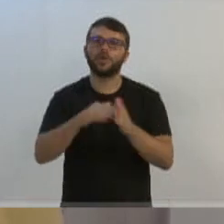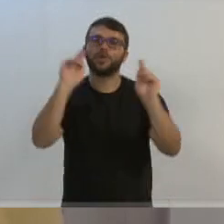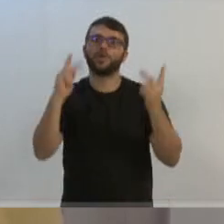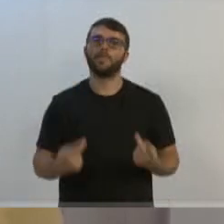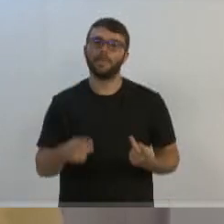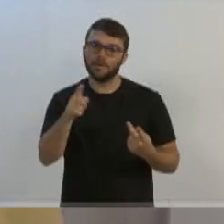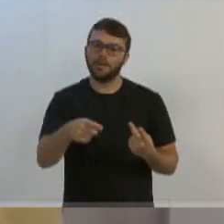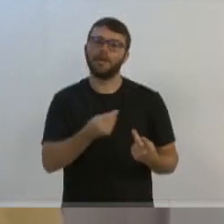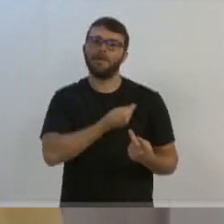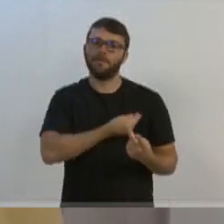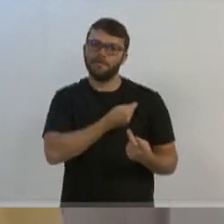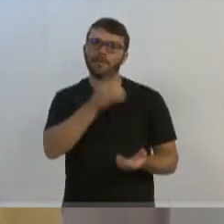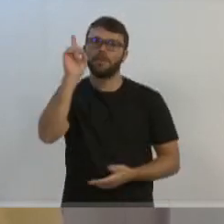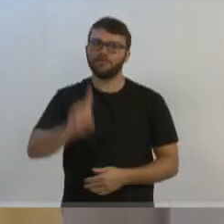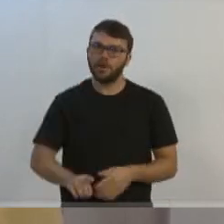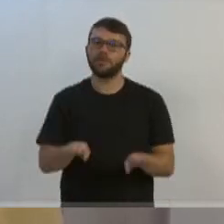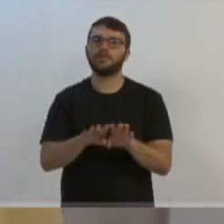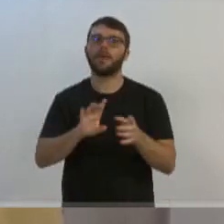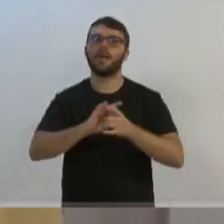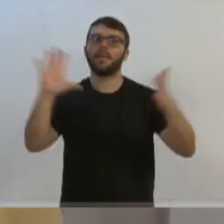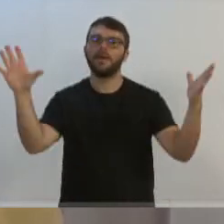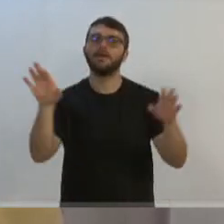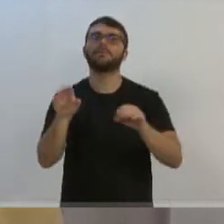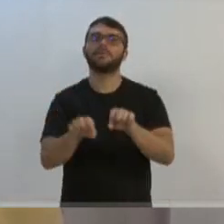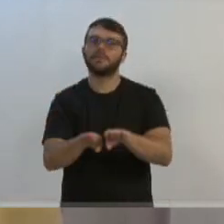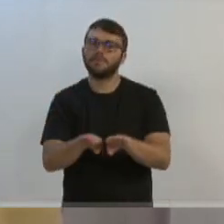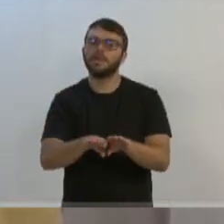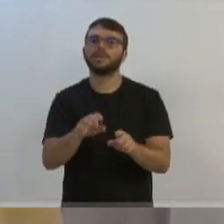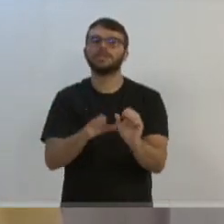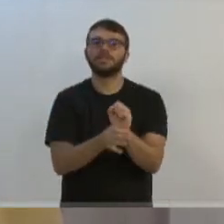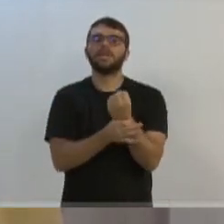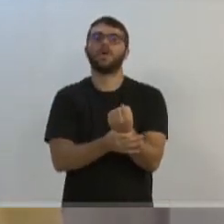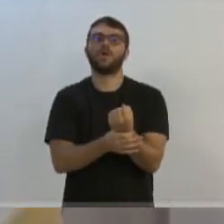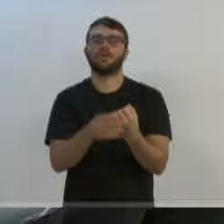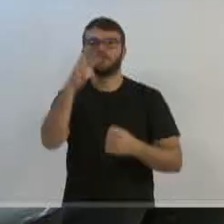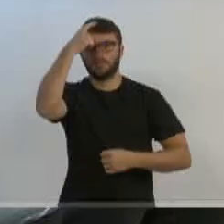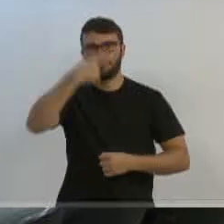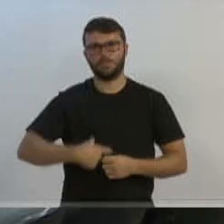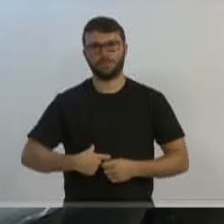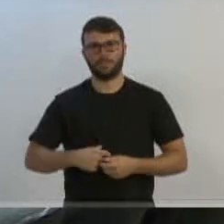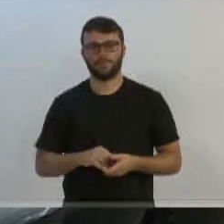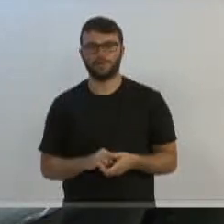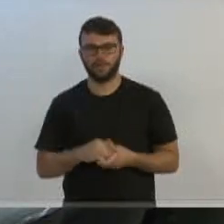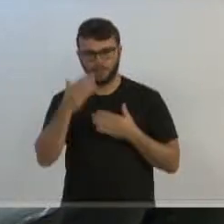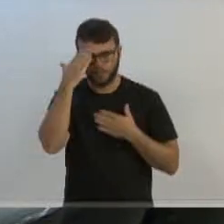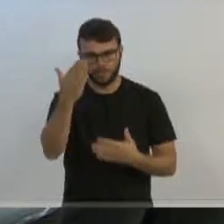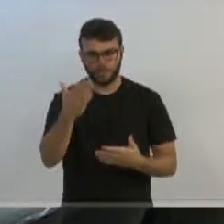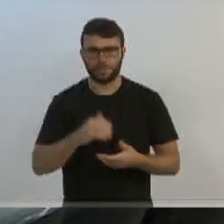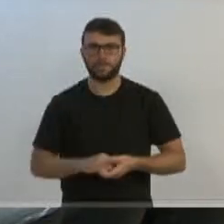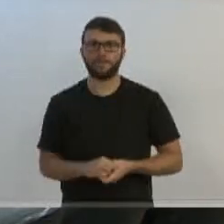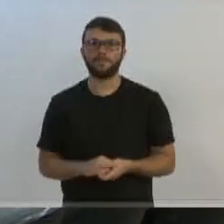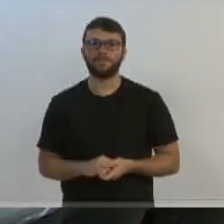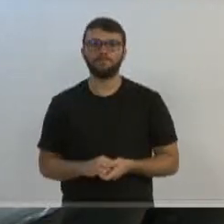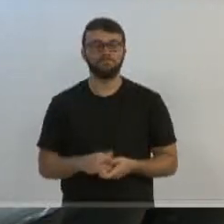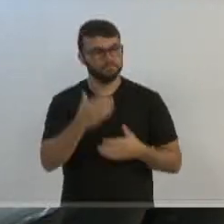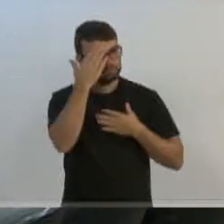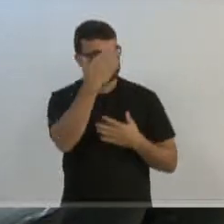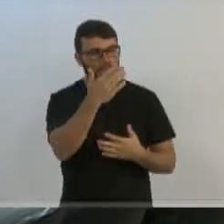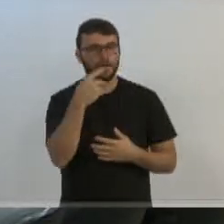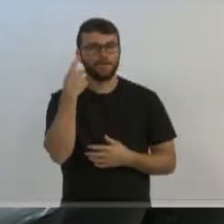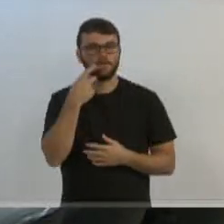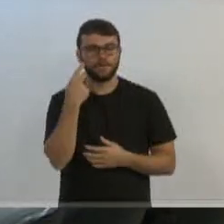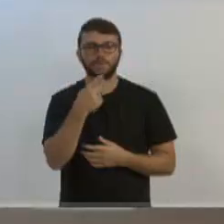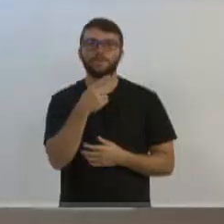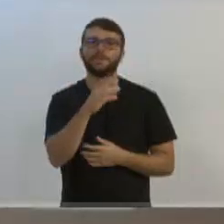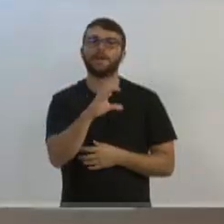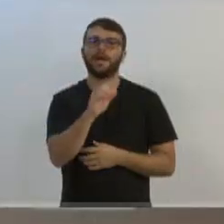direito à vida, à liberdade e à segurança pessoal. Obrigado. Obrigado, vereador Alexandre